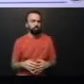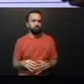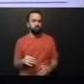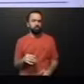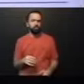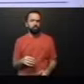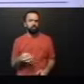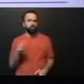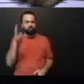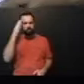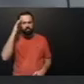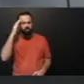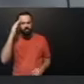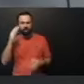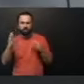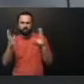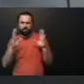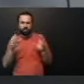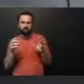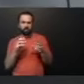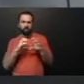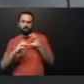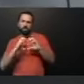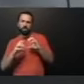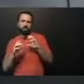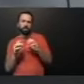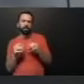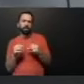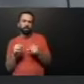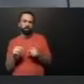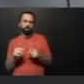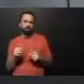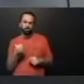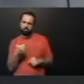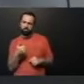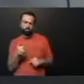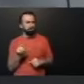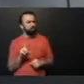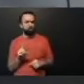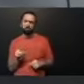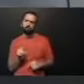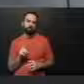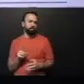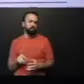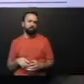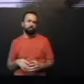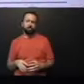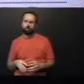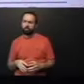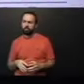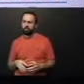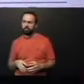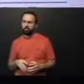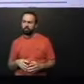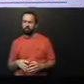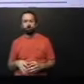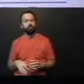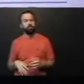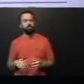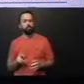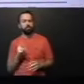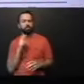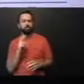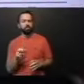uma confusão? Falaram, falaram e ninguém falou nada? A confusão começa quando a pessoa que atende